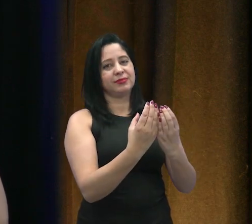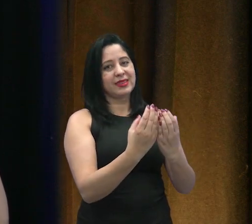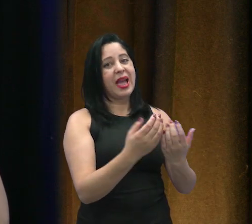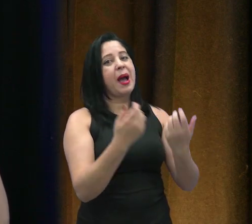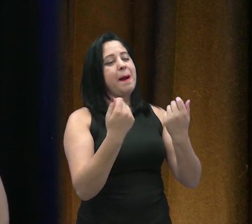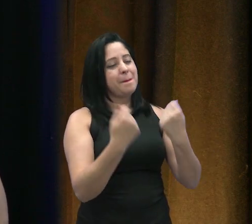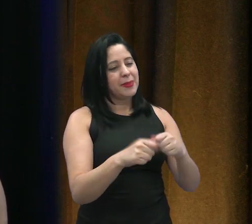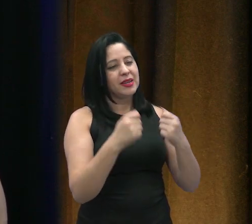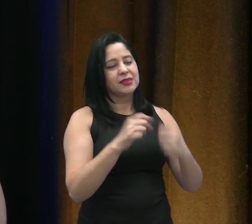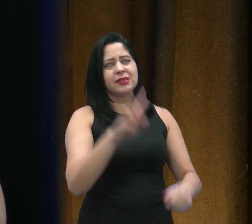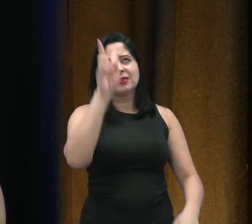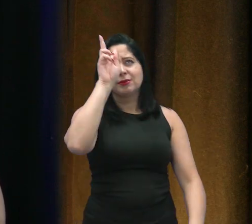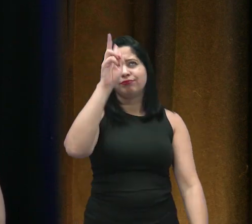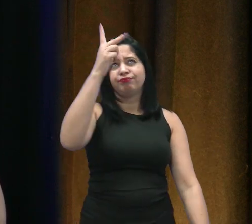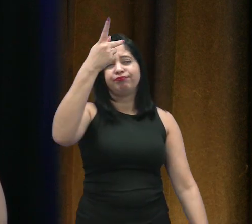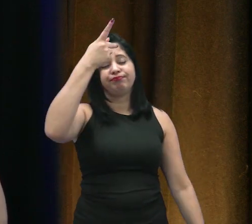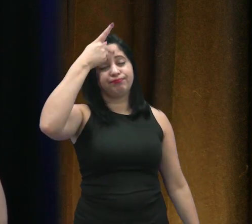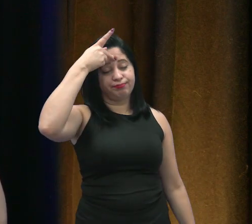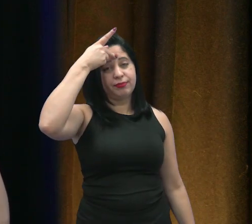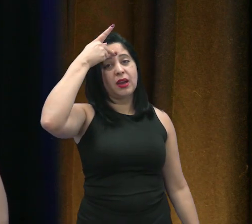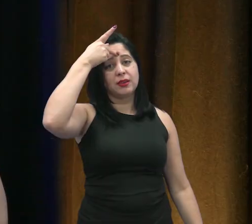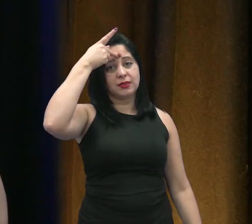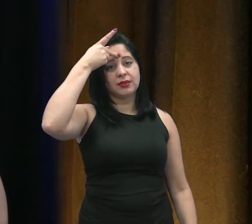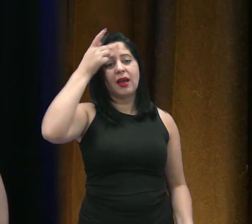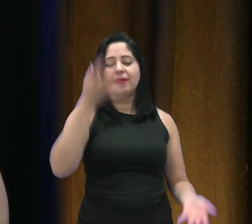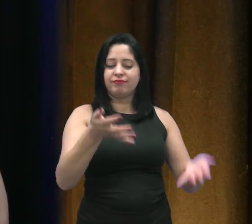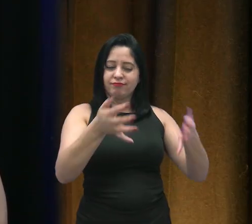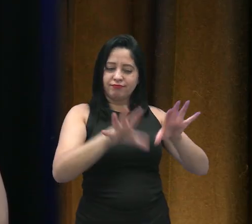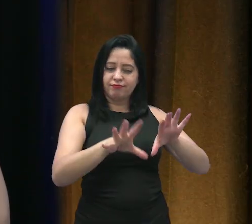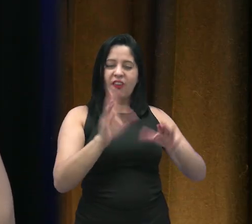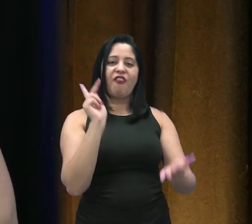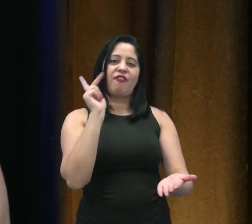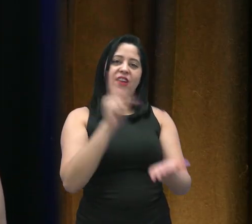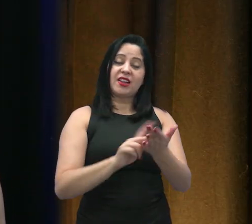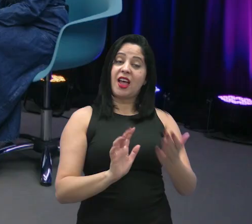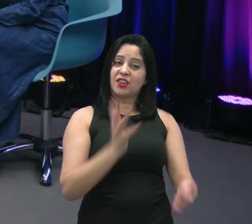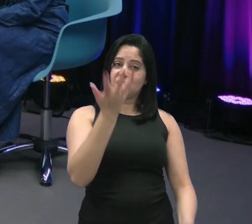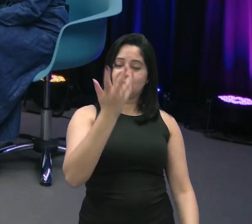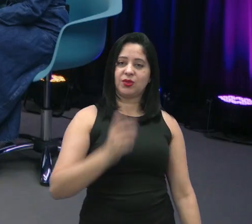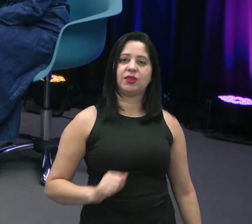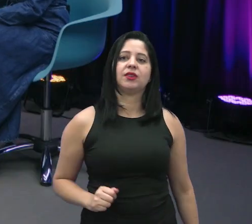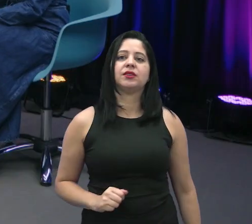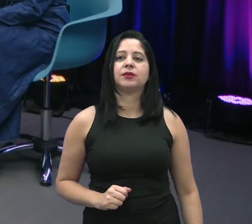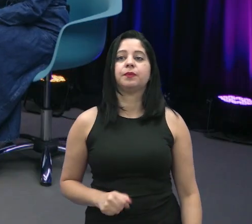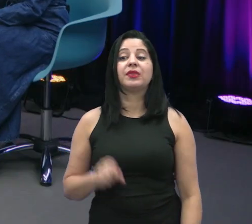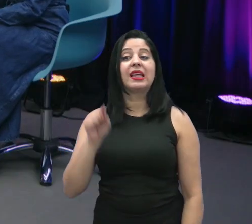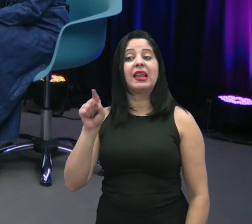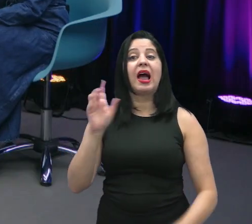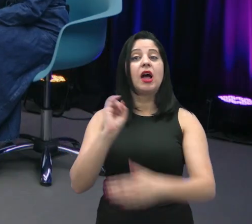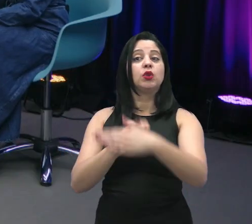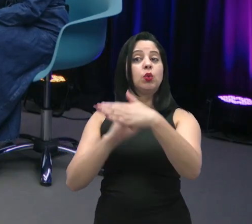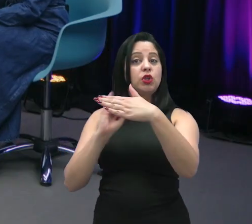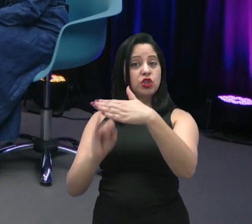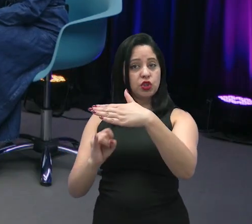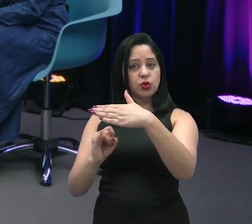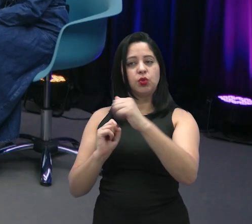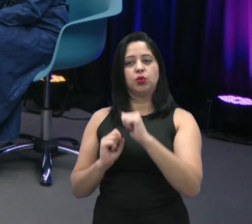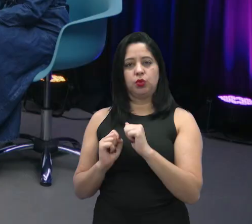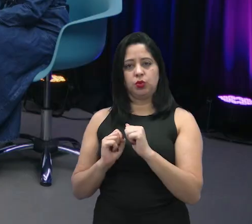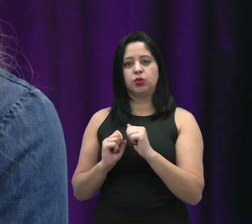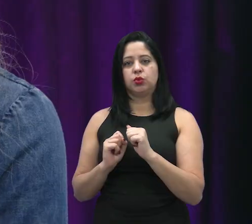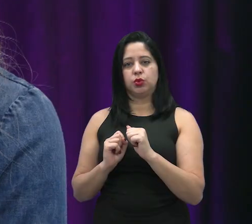alguns conceitos, a gente precisa mudar algumas coisas para que a inclusão possa ser efetiva. Lá dentro do Instituto, o que